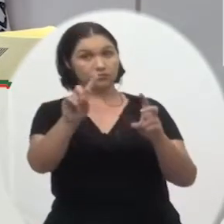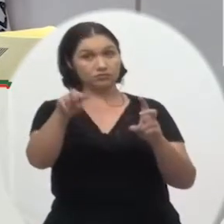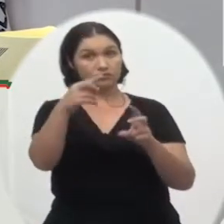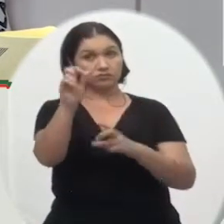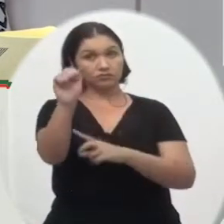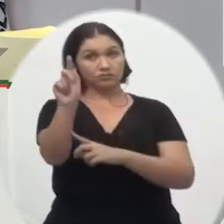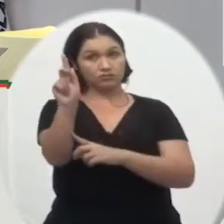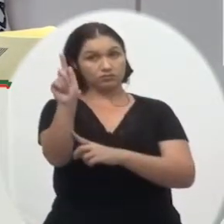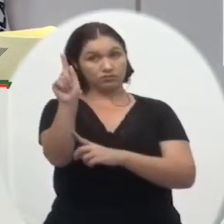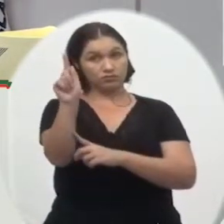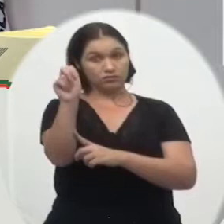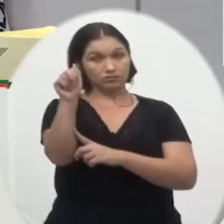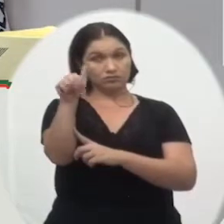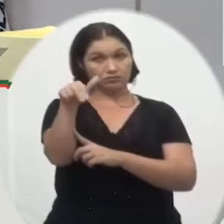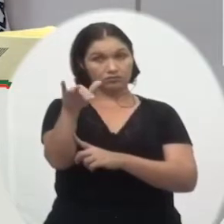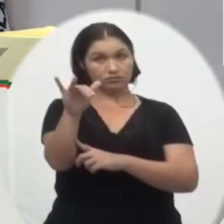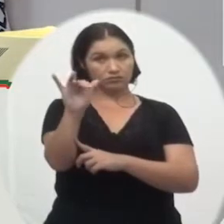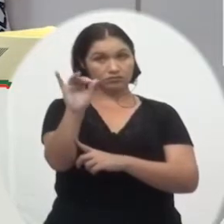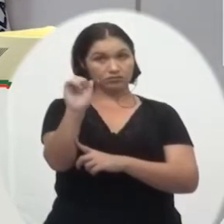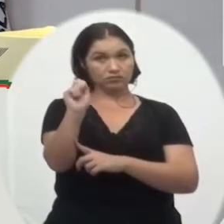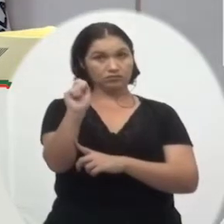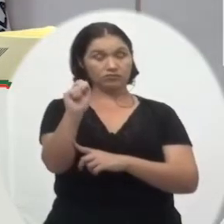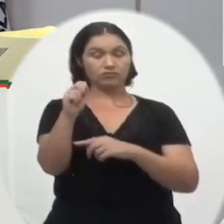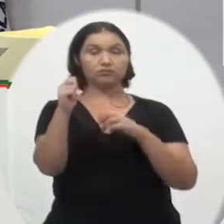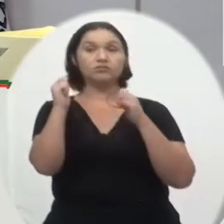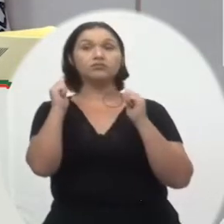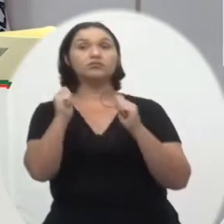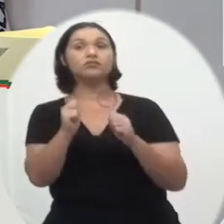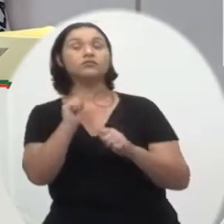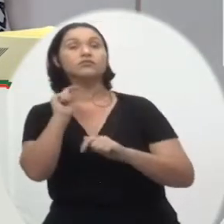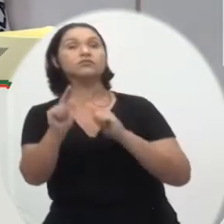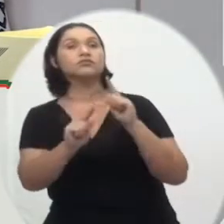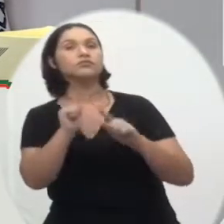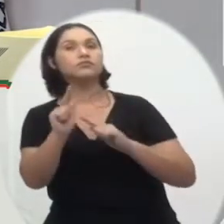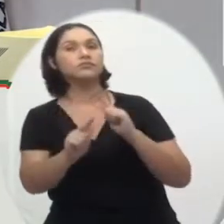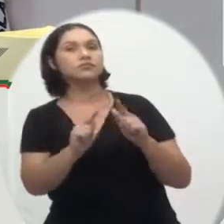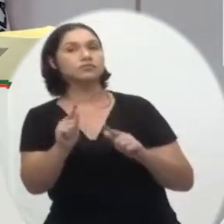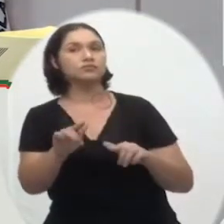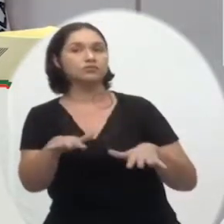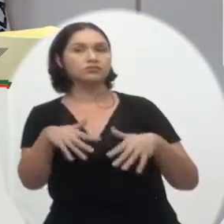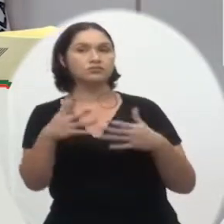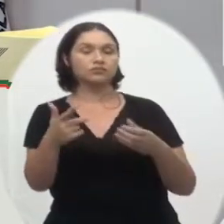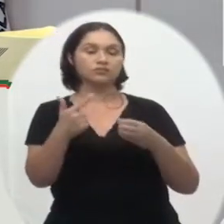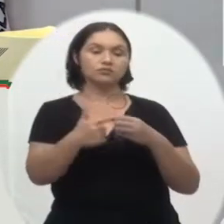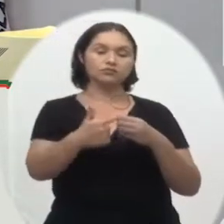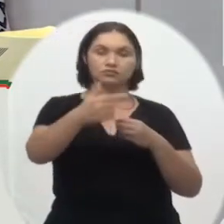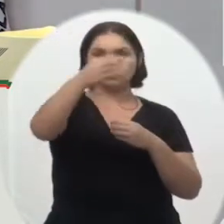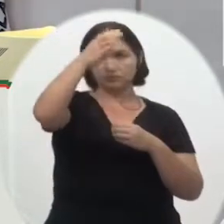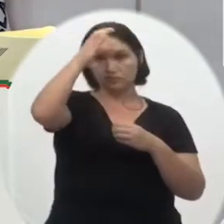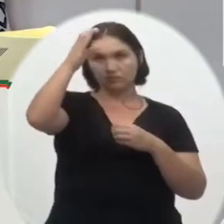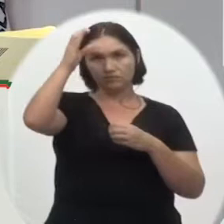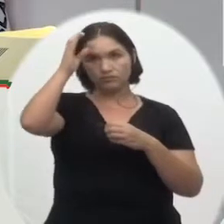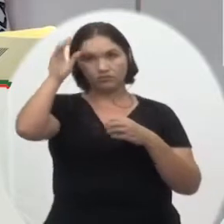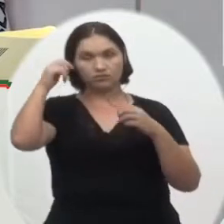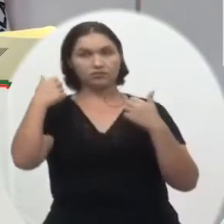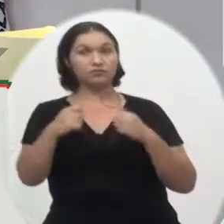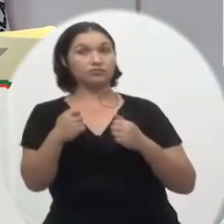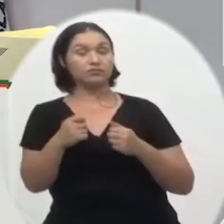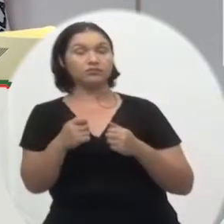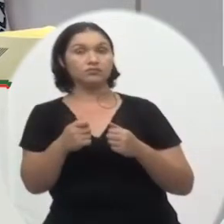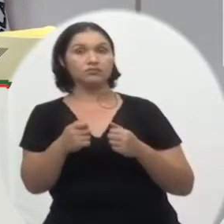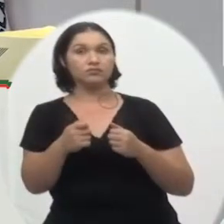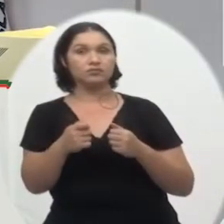é, o custo é menor para o município, dar o resultado que a cidade de Criciúma tanto